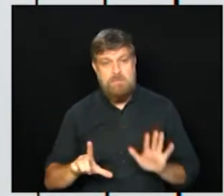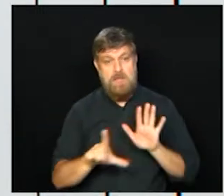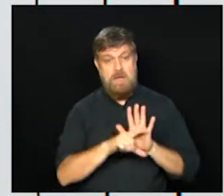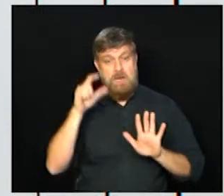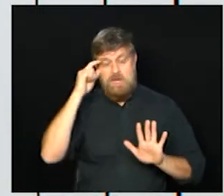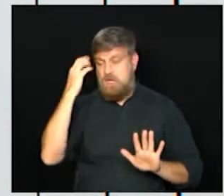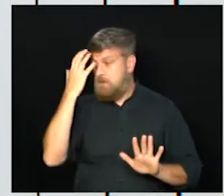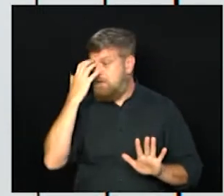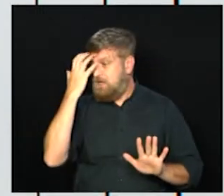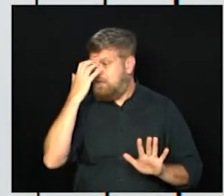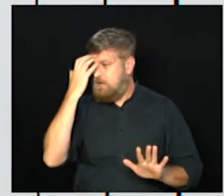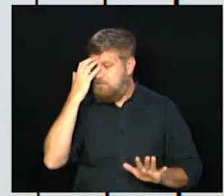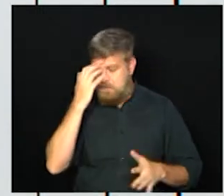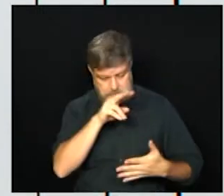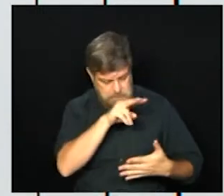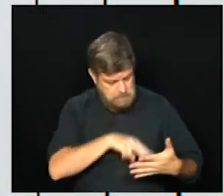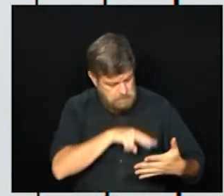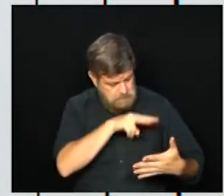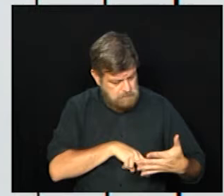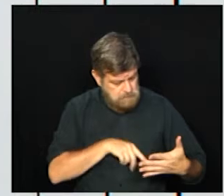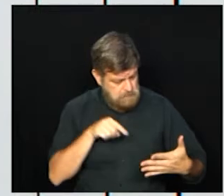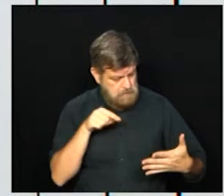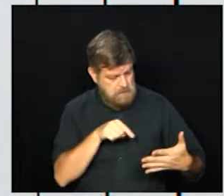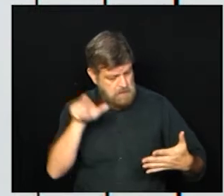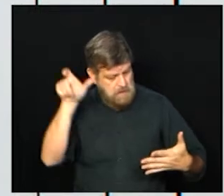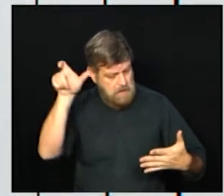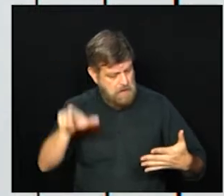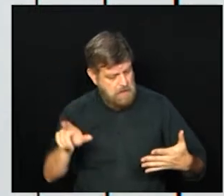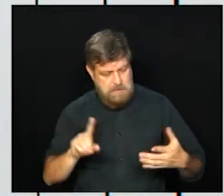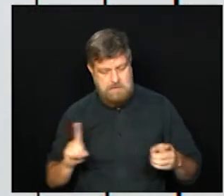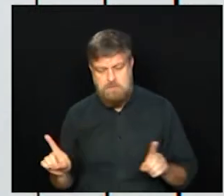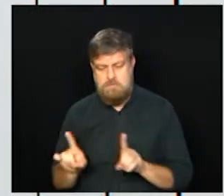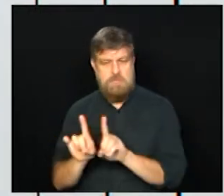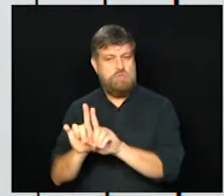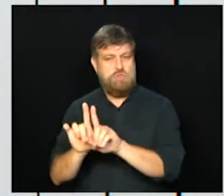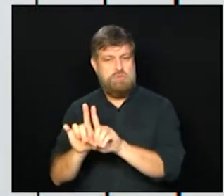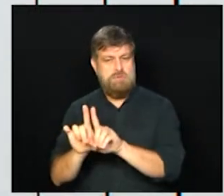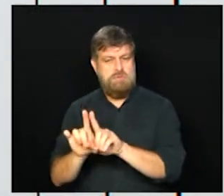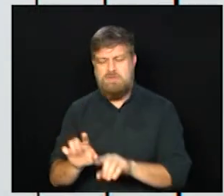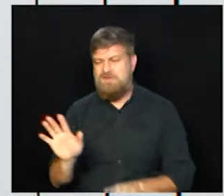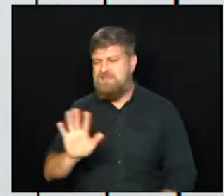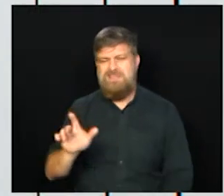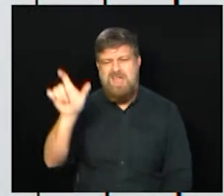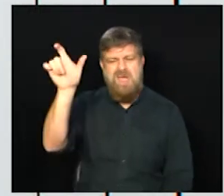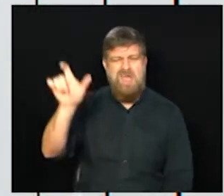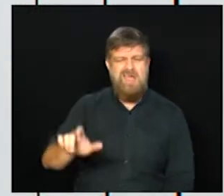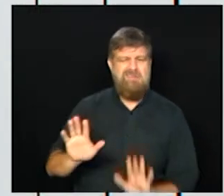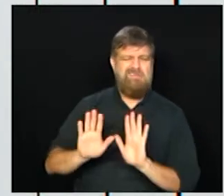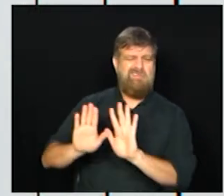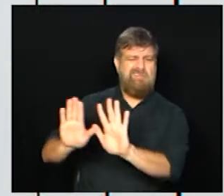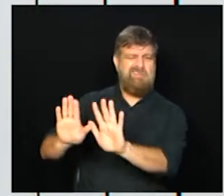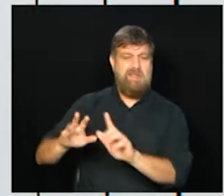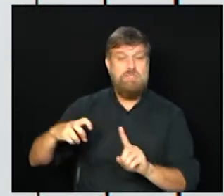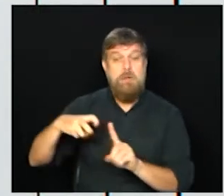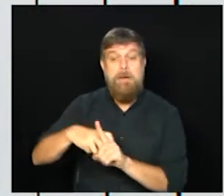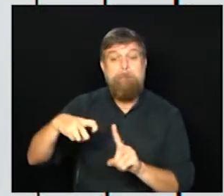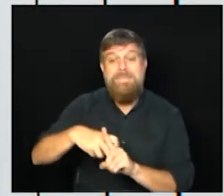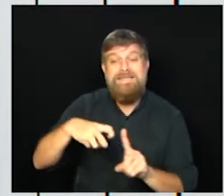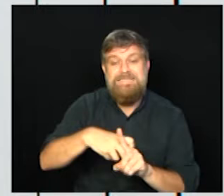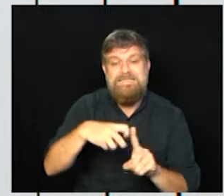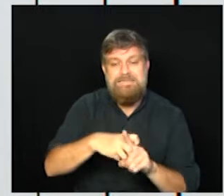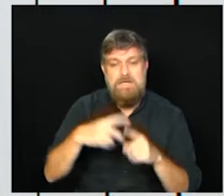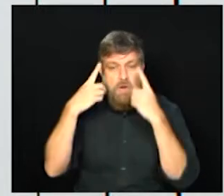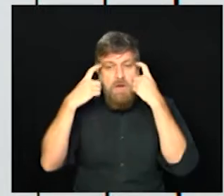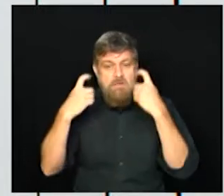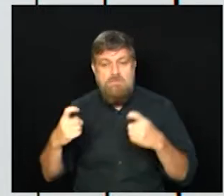Penha, as pessoas falavam assim: "Ah, mas ele não é o seu companheiro, não é isso, não é aquilo", e é só uma perseguição, não chegou à Sim.